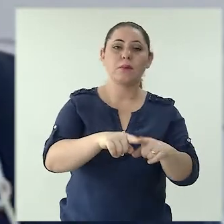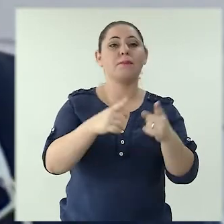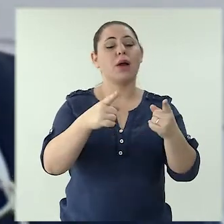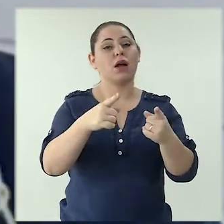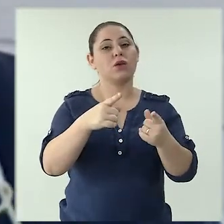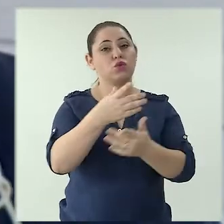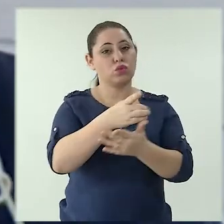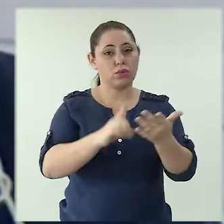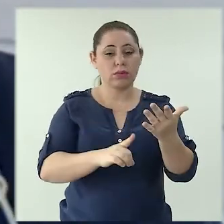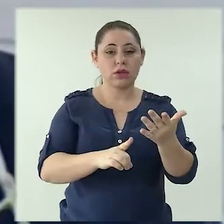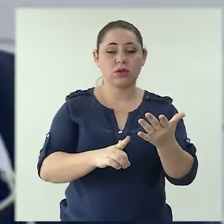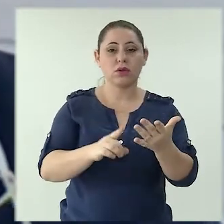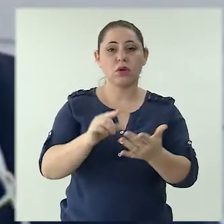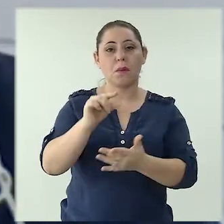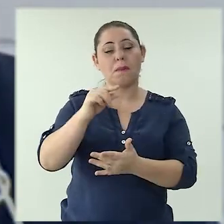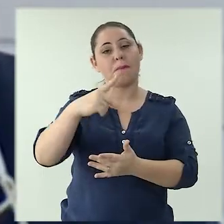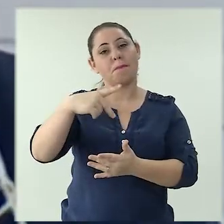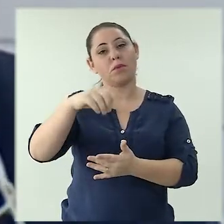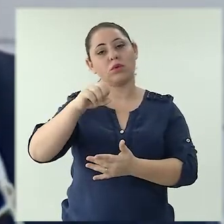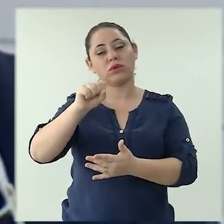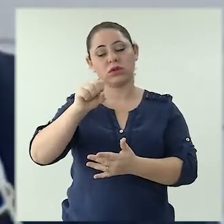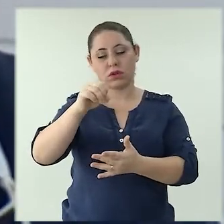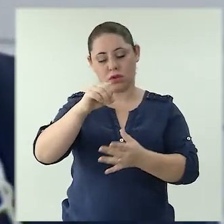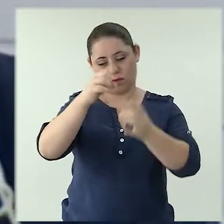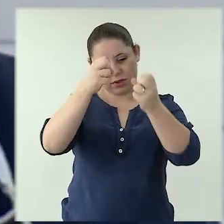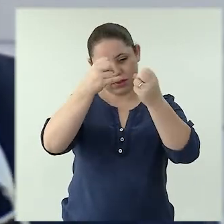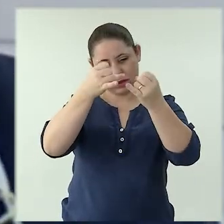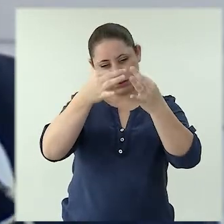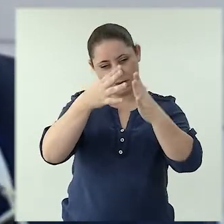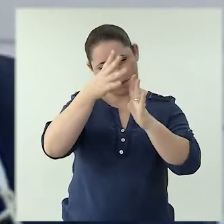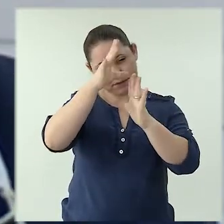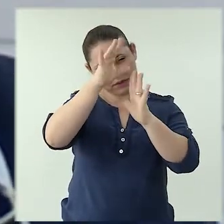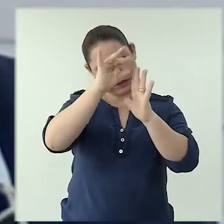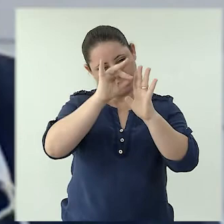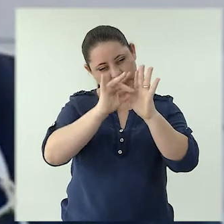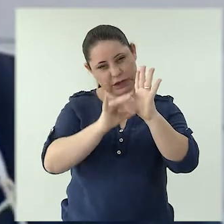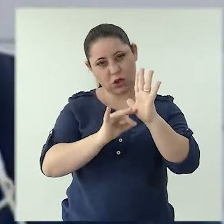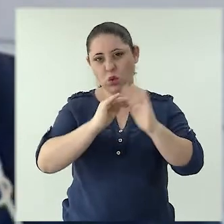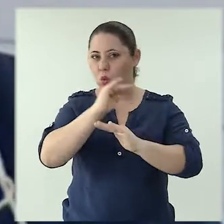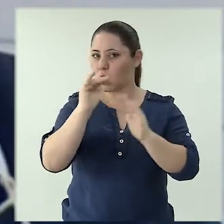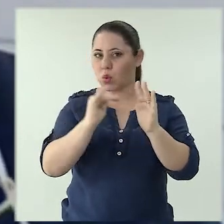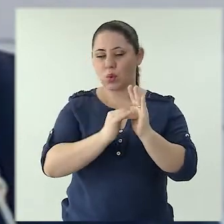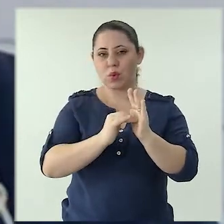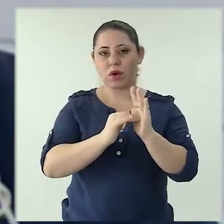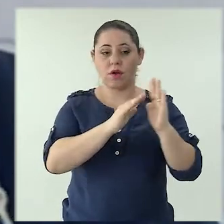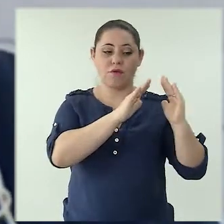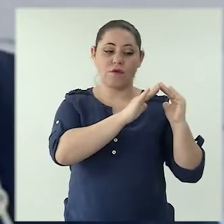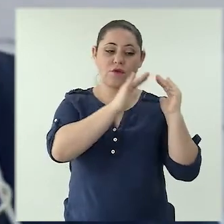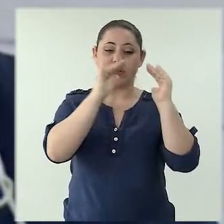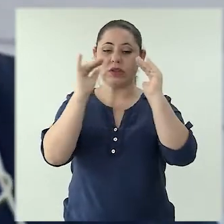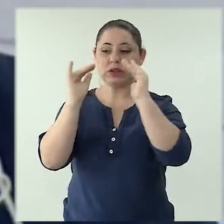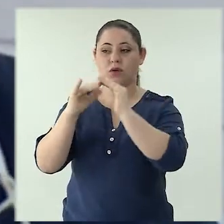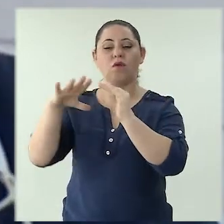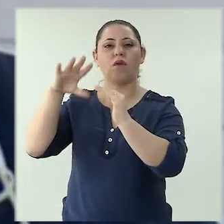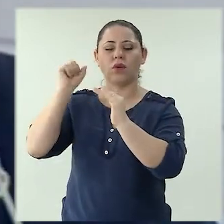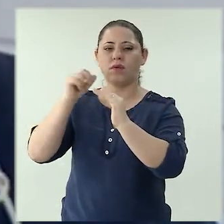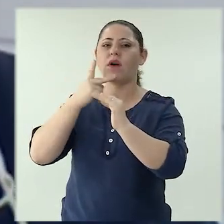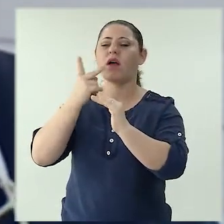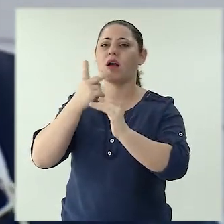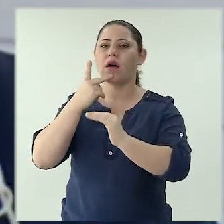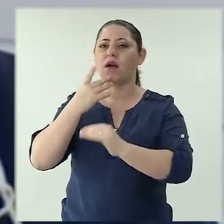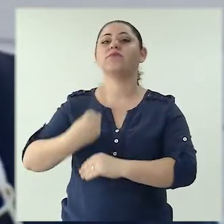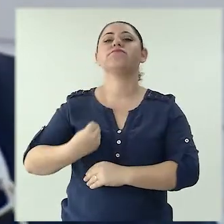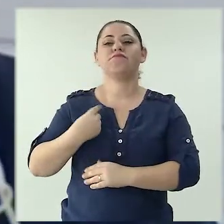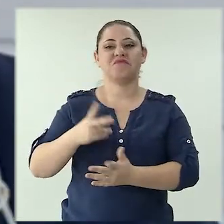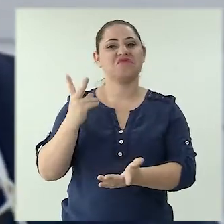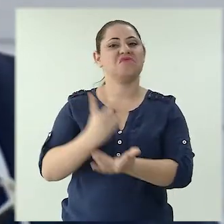como documentação da posse. Então, tudo isso vai ser discriminado nessa ata notarial. Vizinhos vão ser ouvidos para dizer se